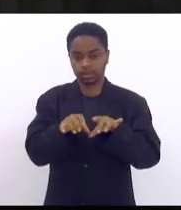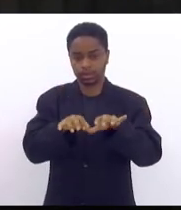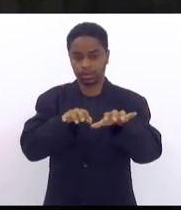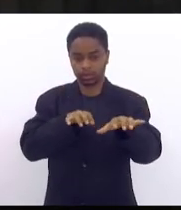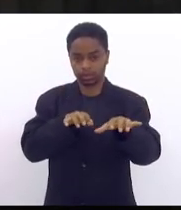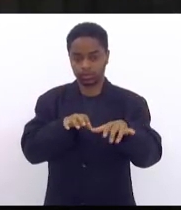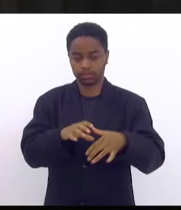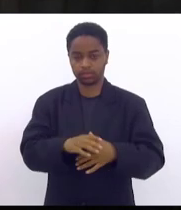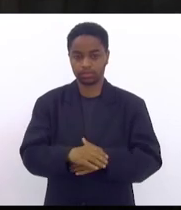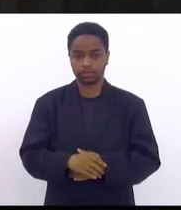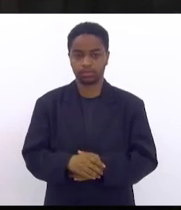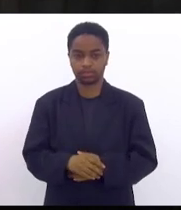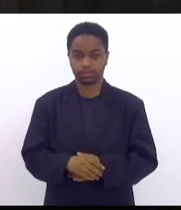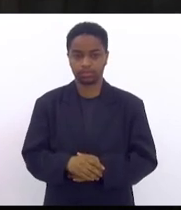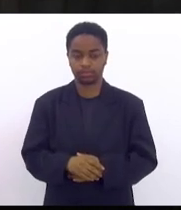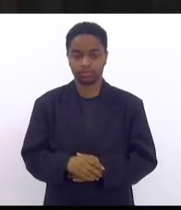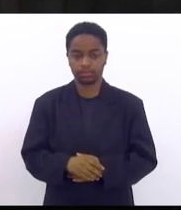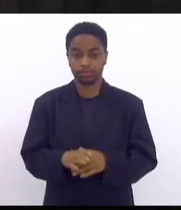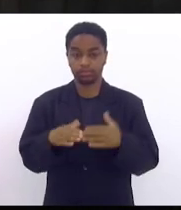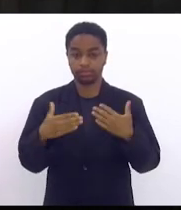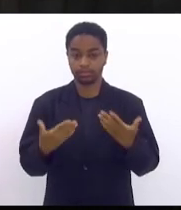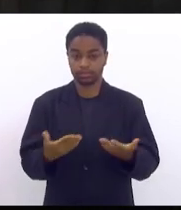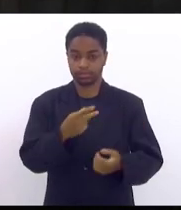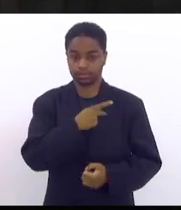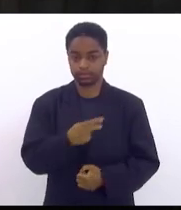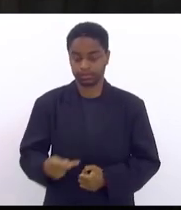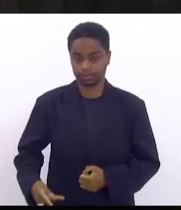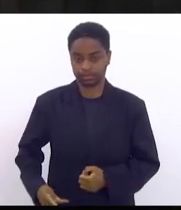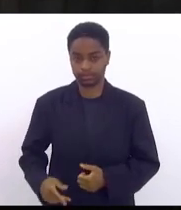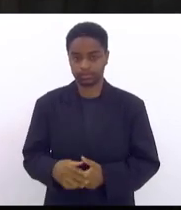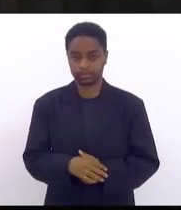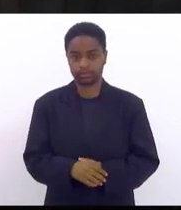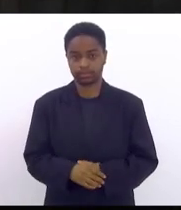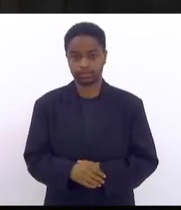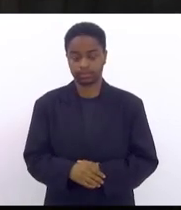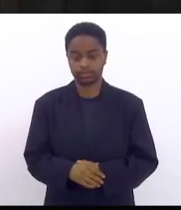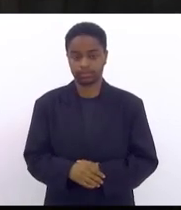remota. Senhor presidente,